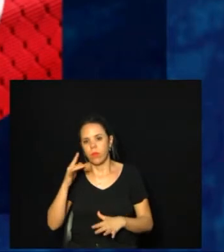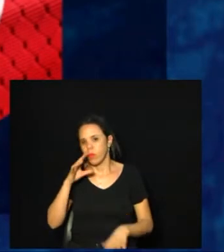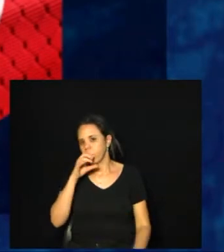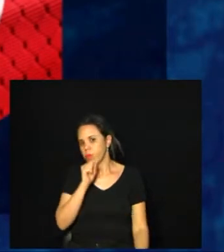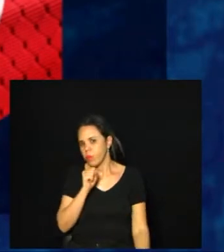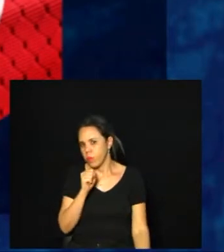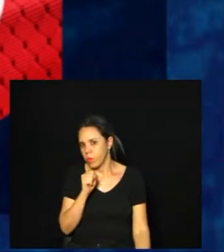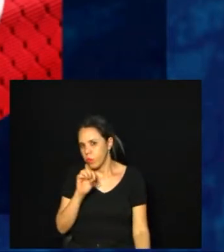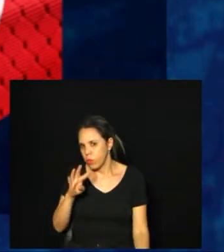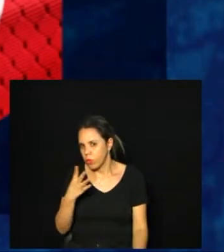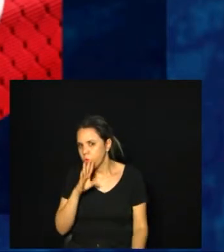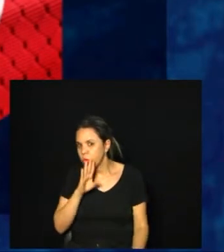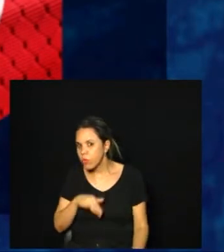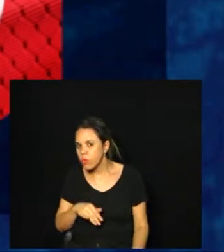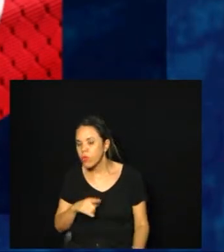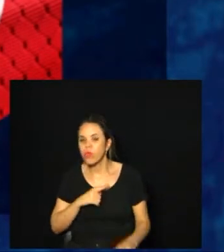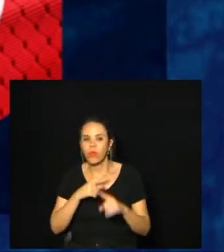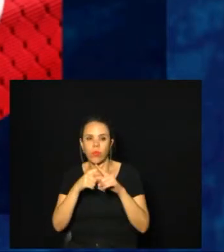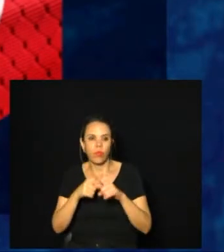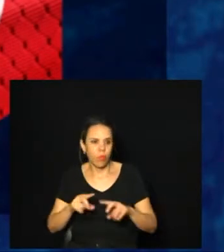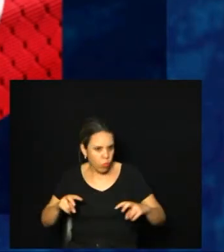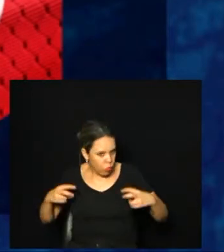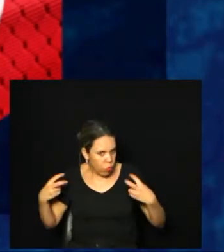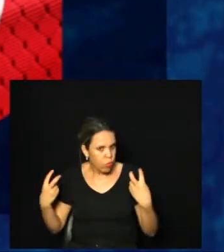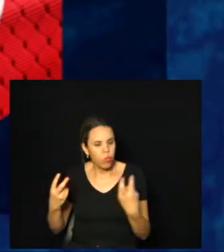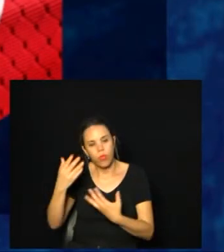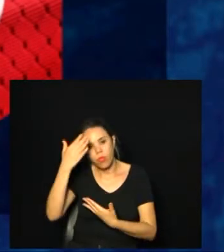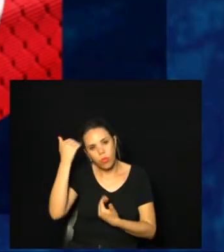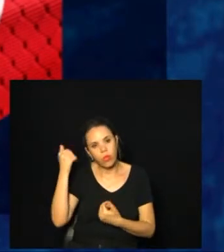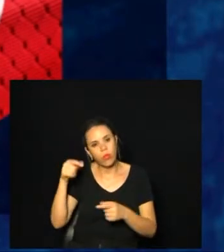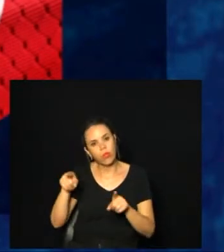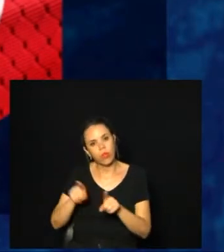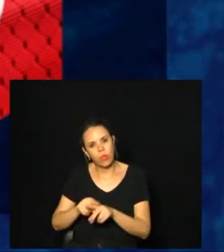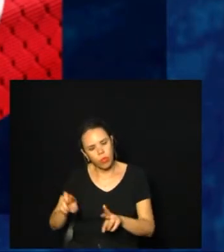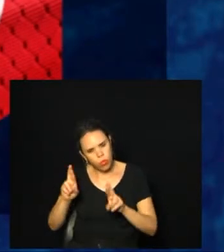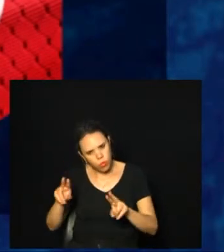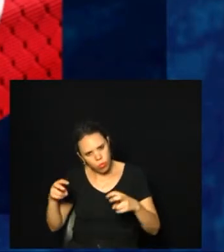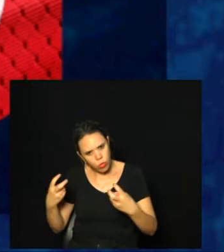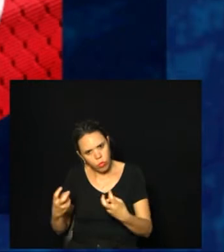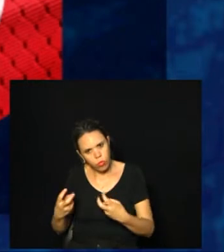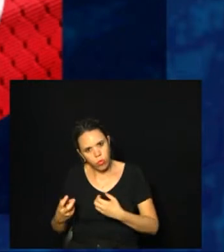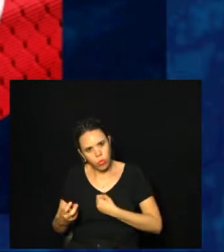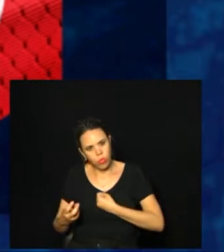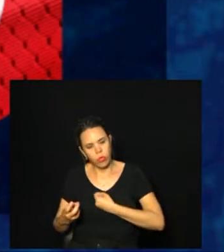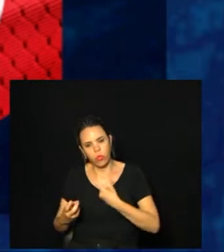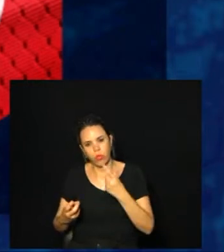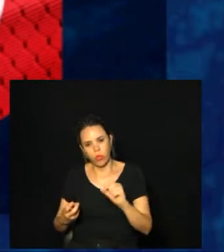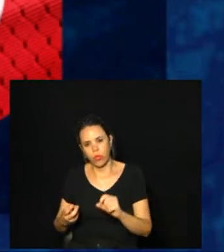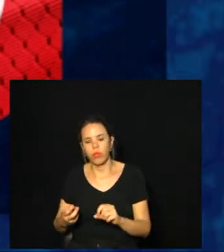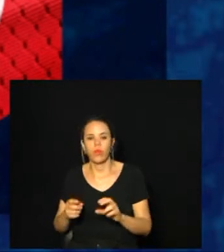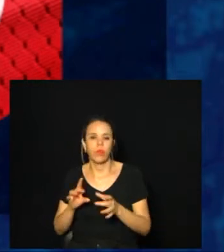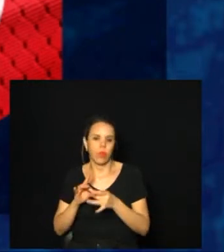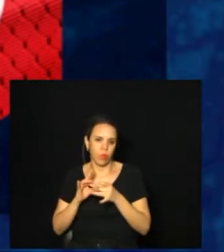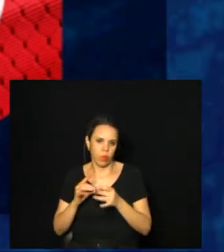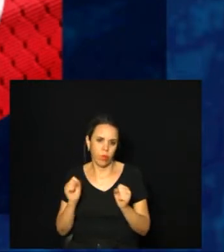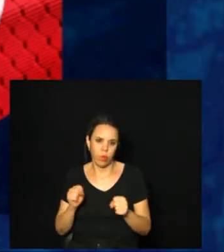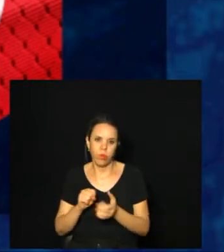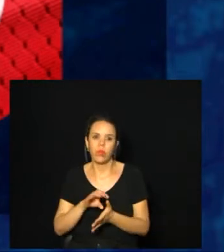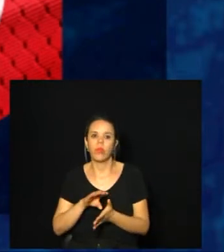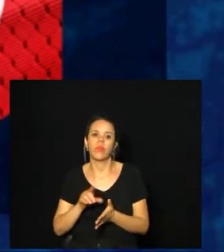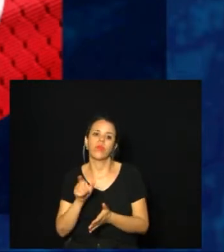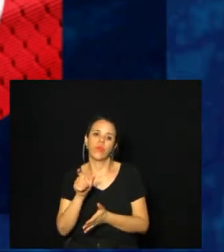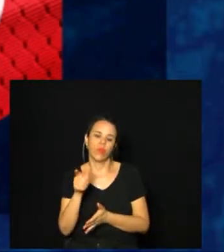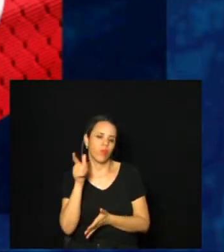sabadão, 4h da tarde, duelo no estádio Moisés Lucarelli. Torcedor camisa 10, que é aquele sócio torcedor, pode retirar